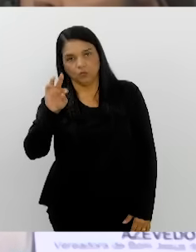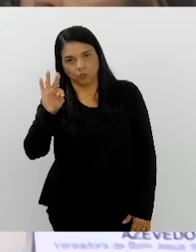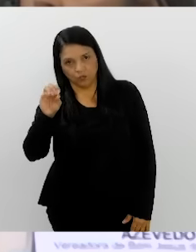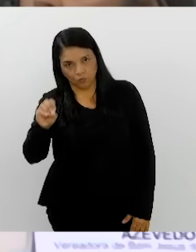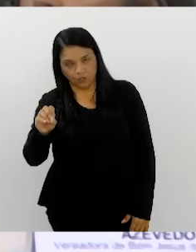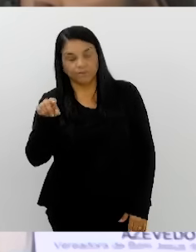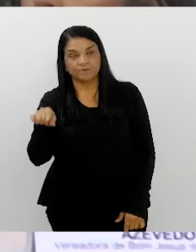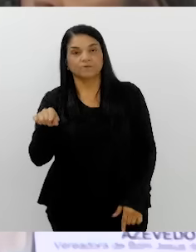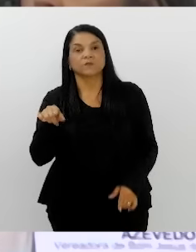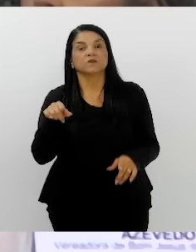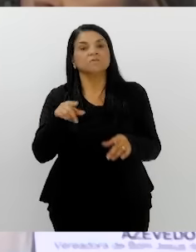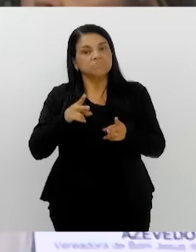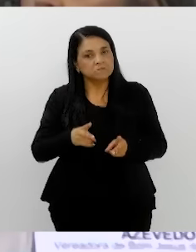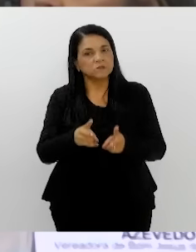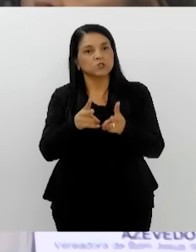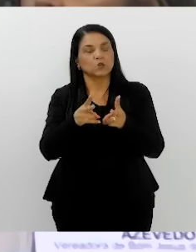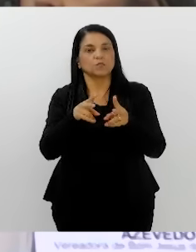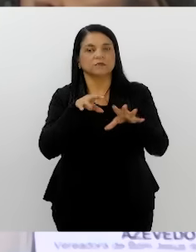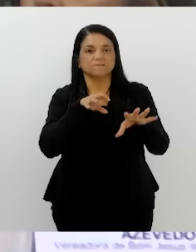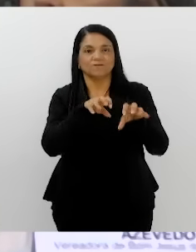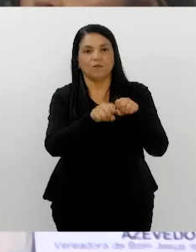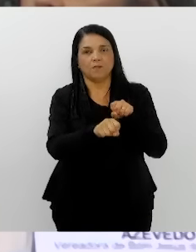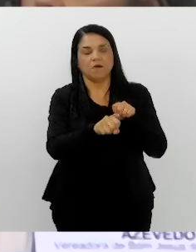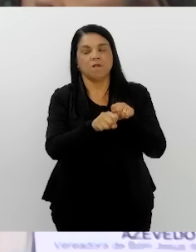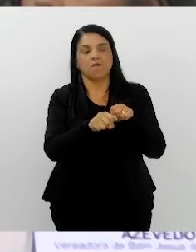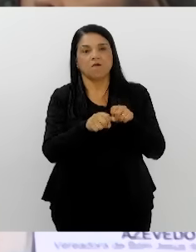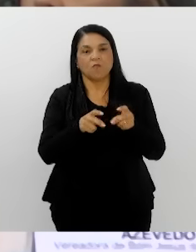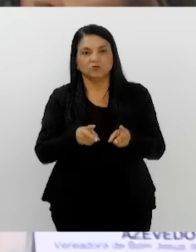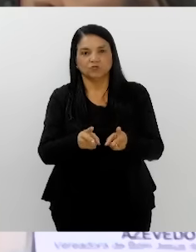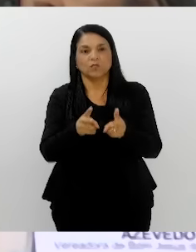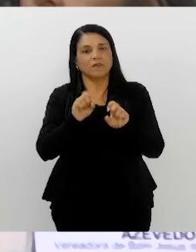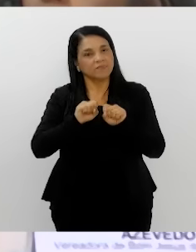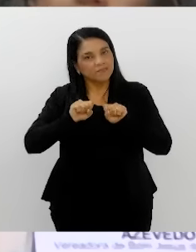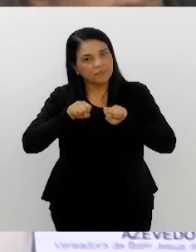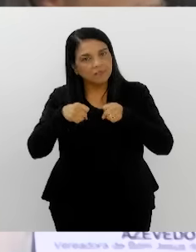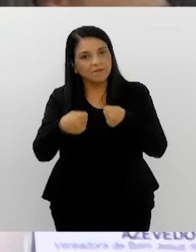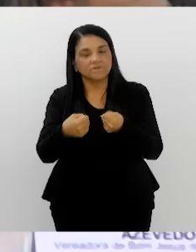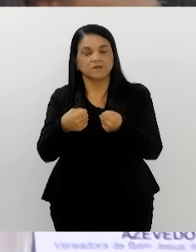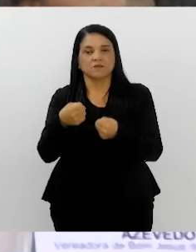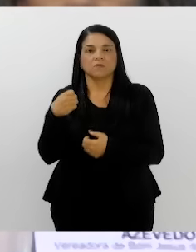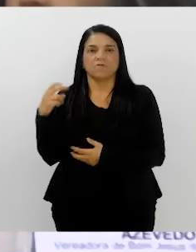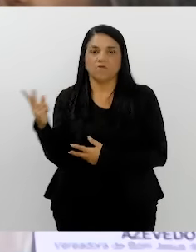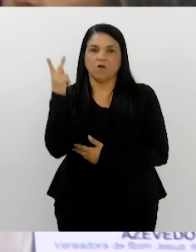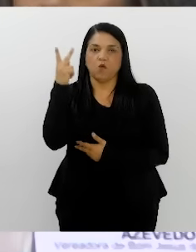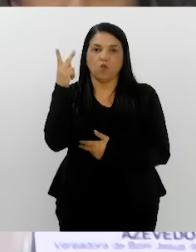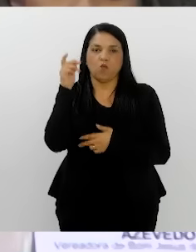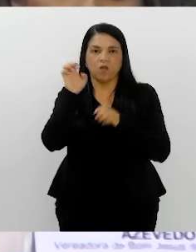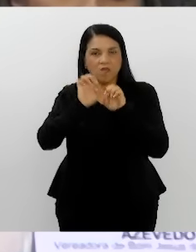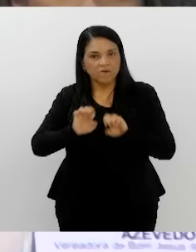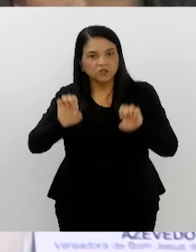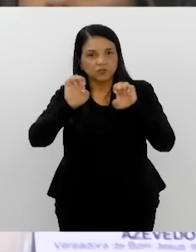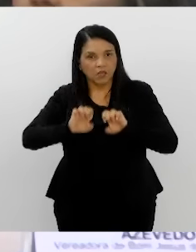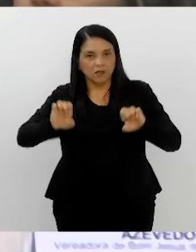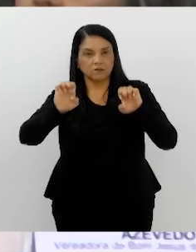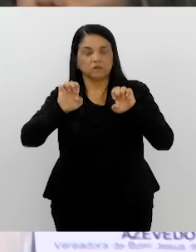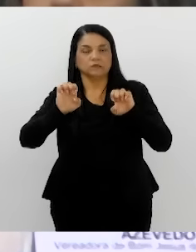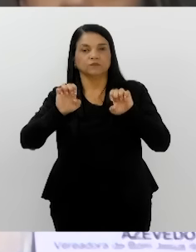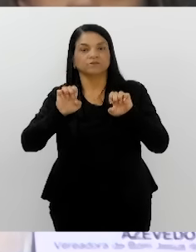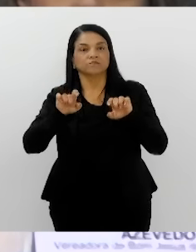irão continuar na defesa dos valores do Evangelho, os valores que são fundamentais para o